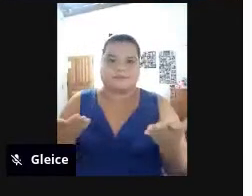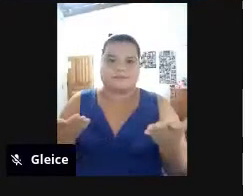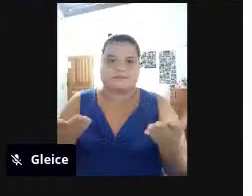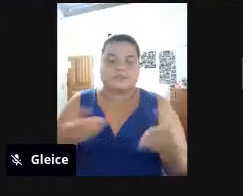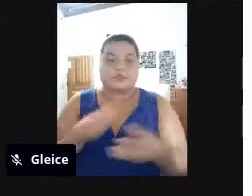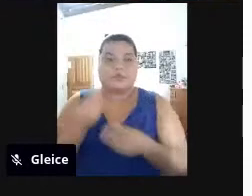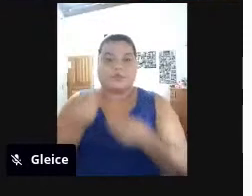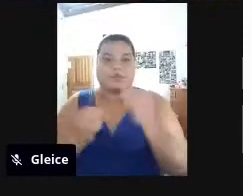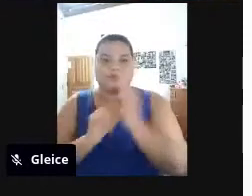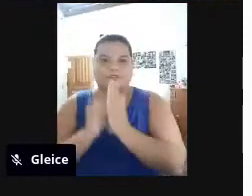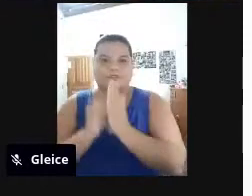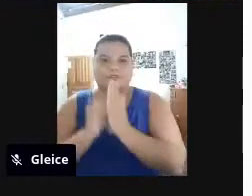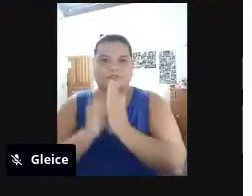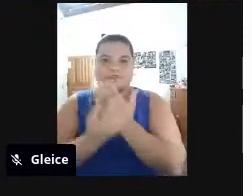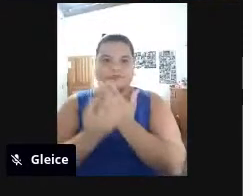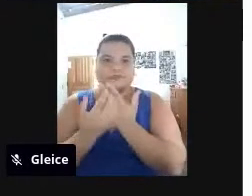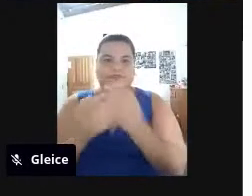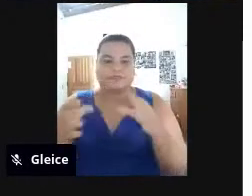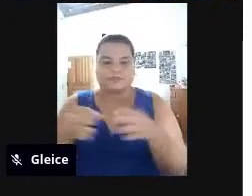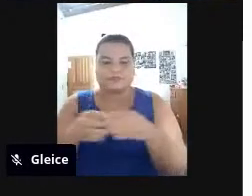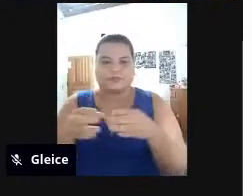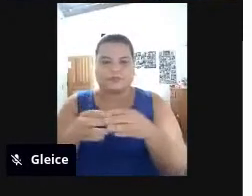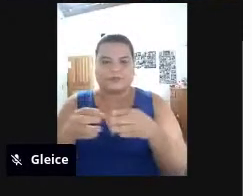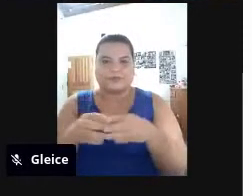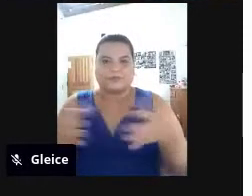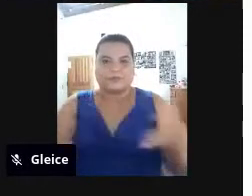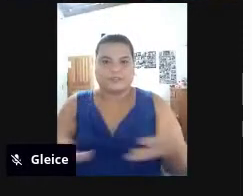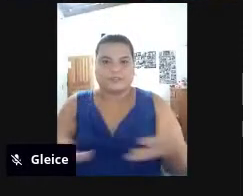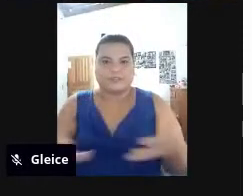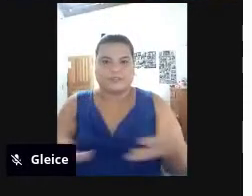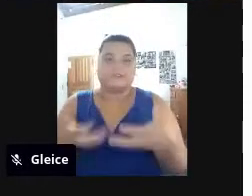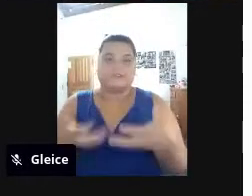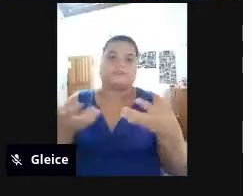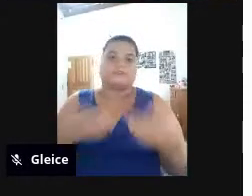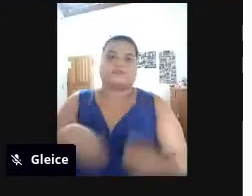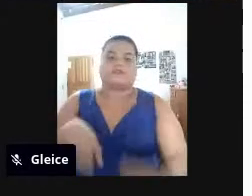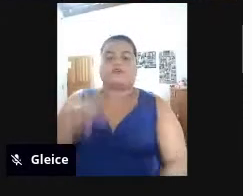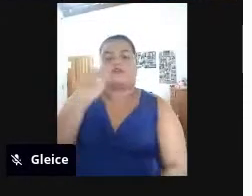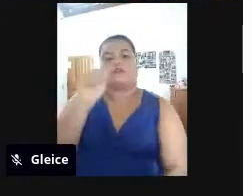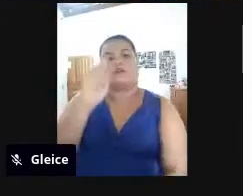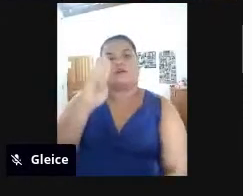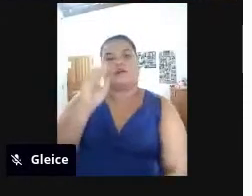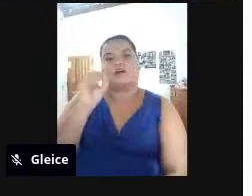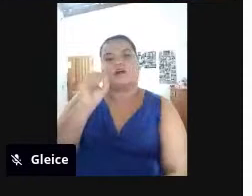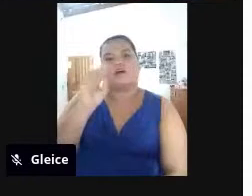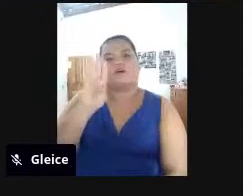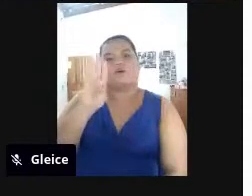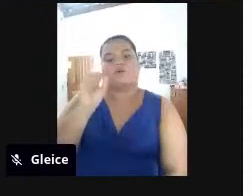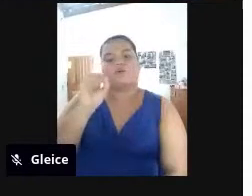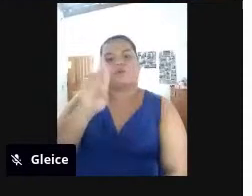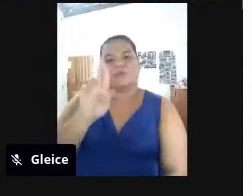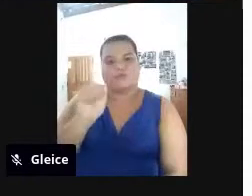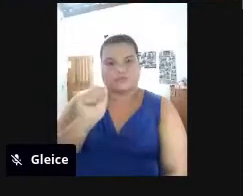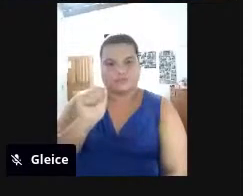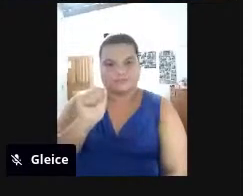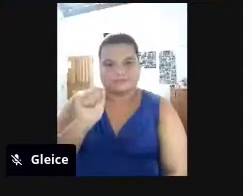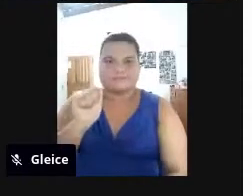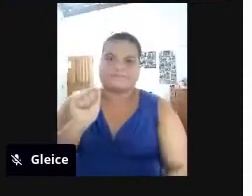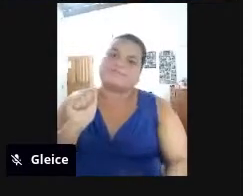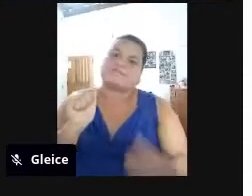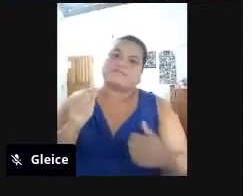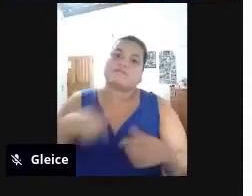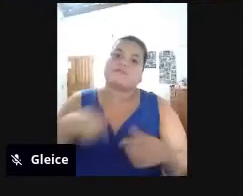vegetal. Então, temos sementes de abóbora, que tem cerca de 30 gramas de proteínas a cada 100 gramas. Temos